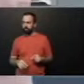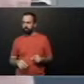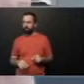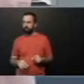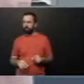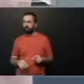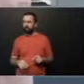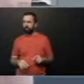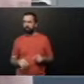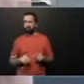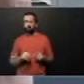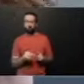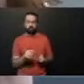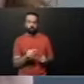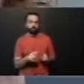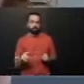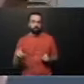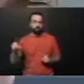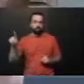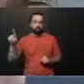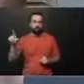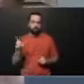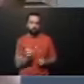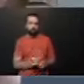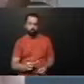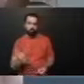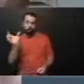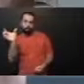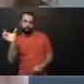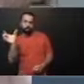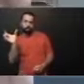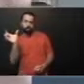Vamos colocar a palavrinha banana.